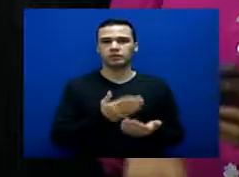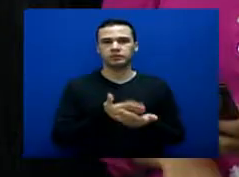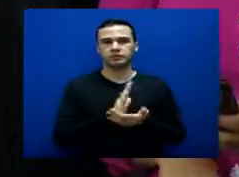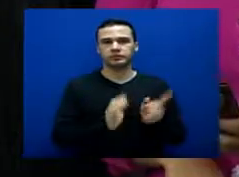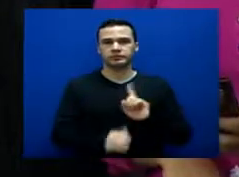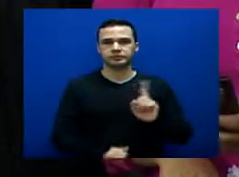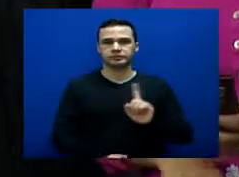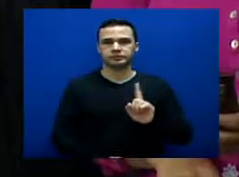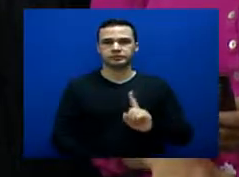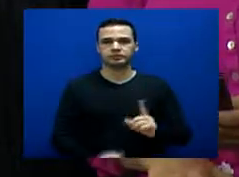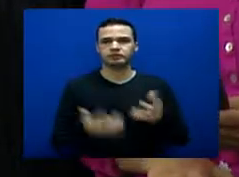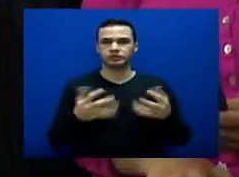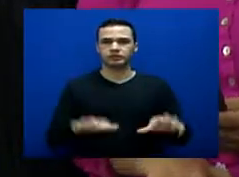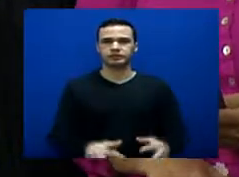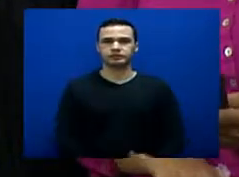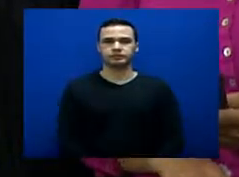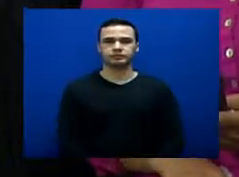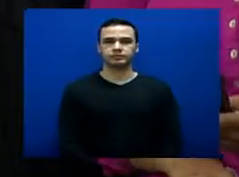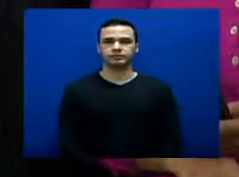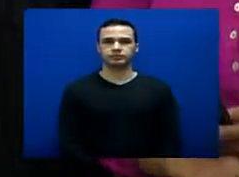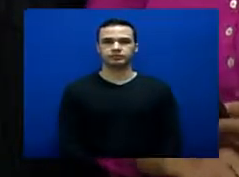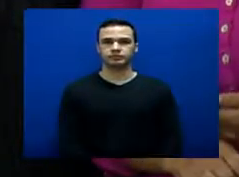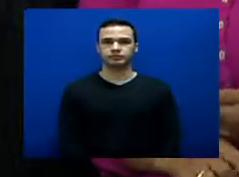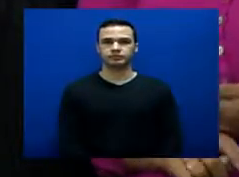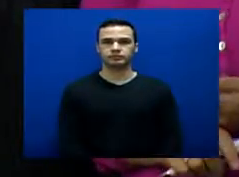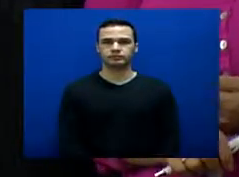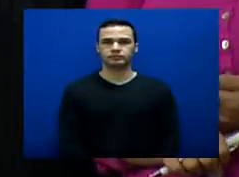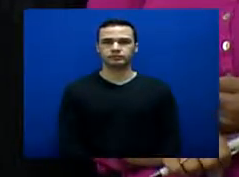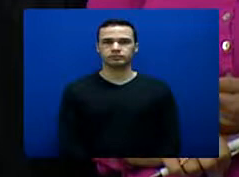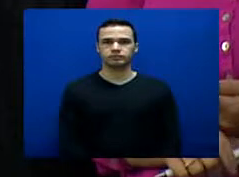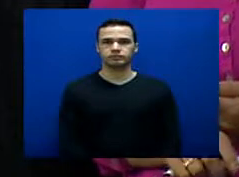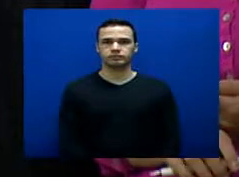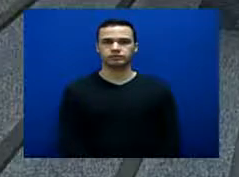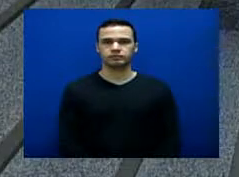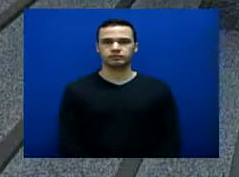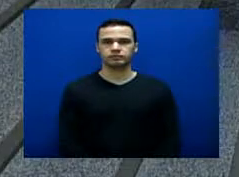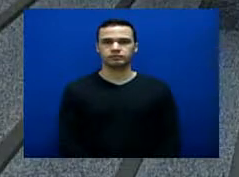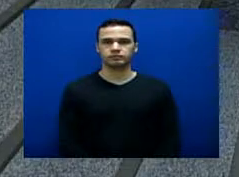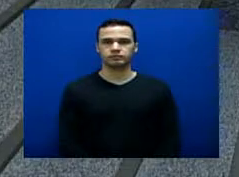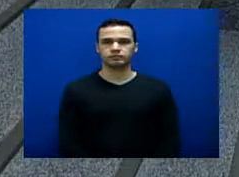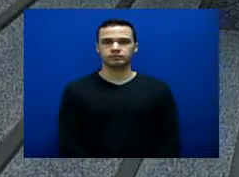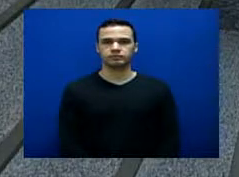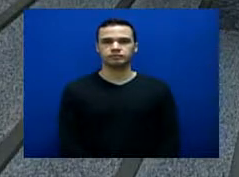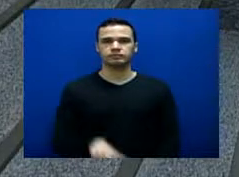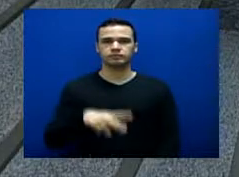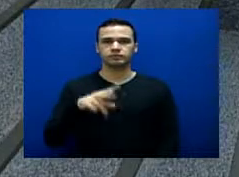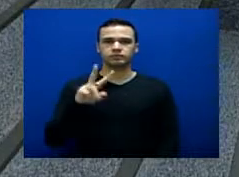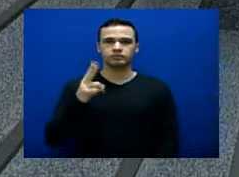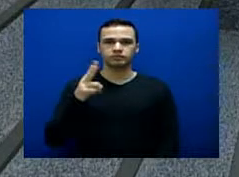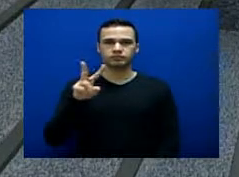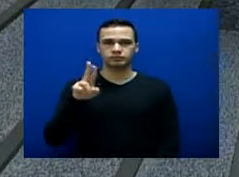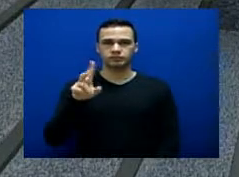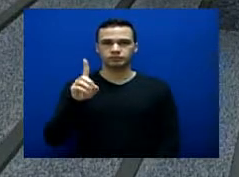A votação, a taxa de iluminação pública. Não a taxa de iluminação pública. Senhor presidente. Vereador Hudson.